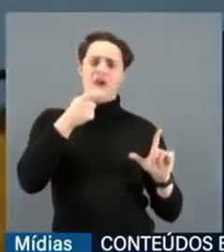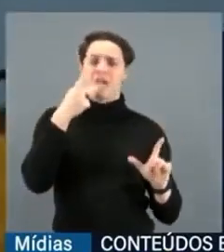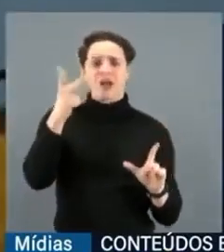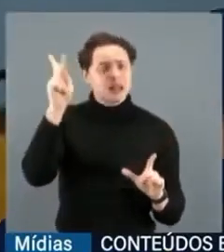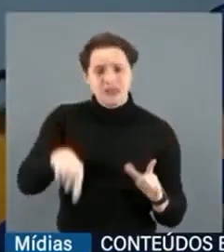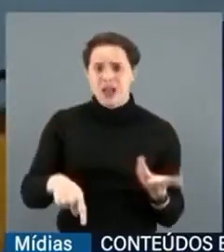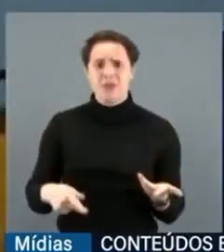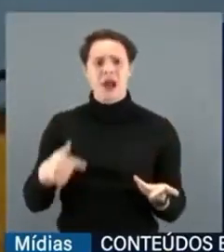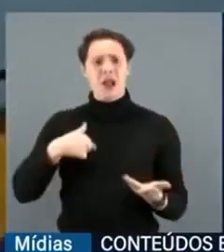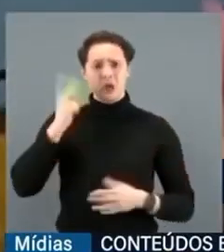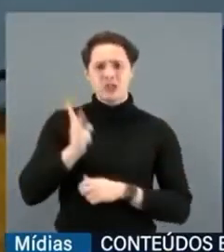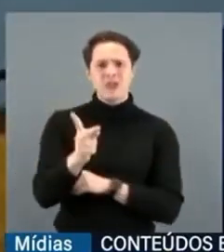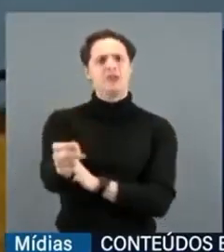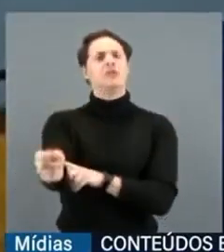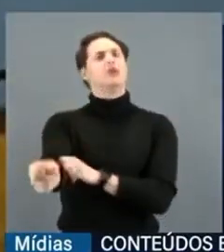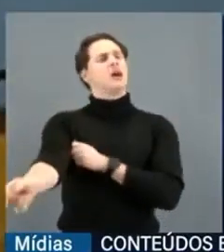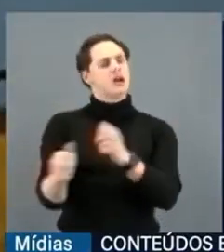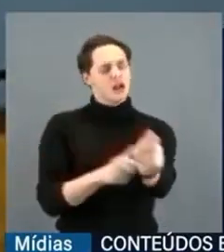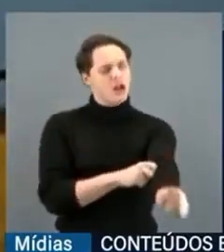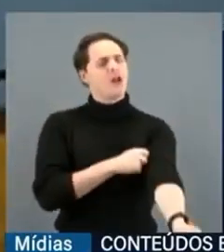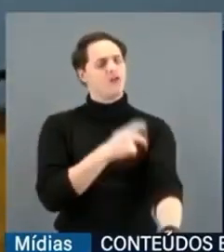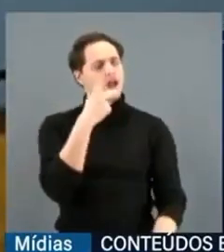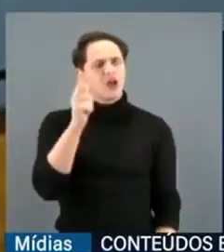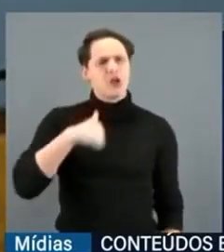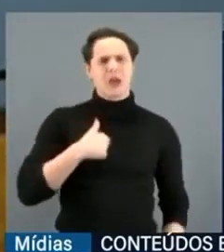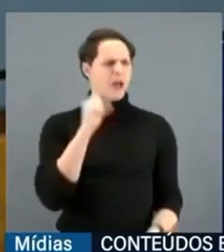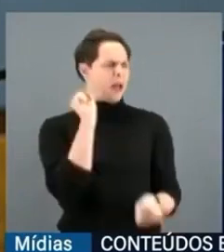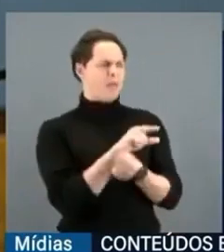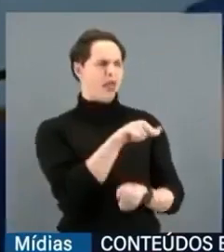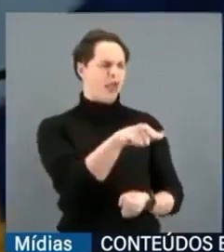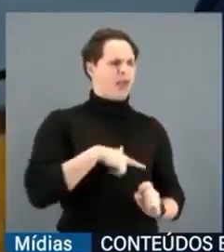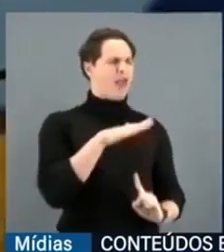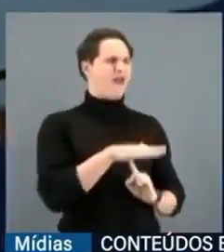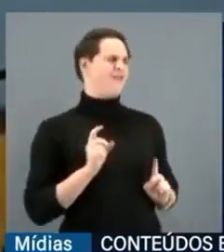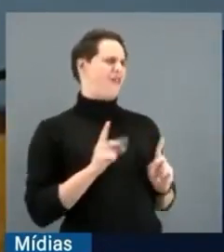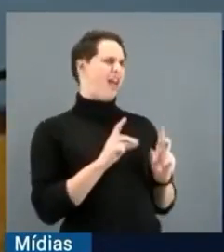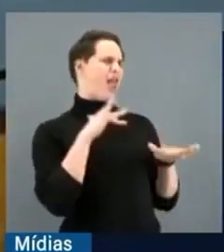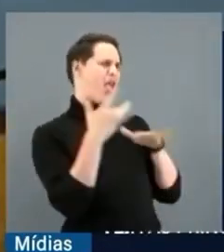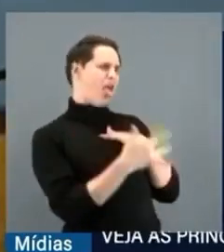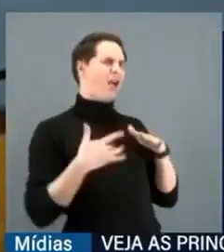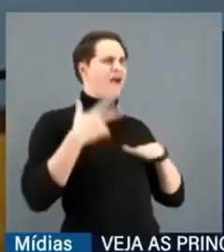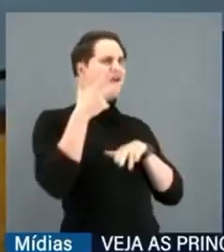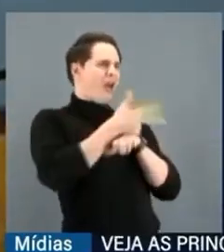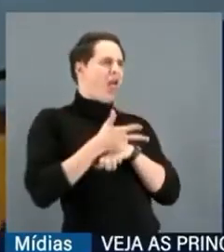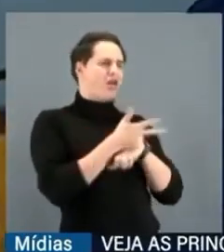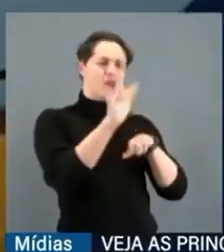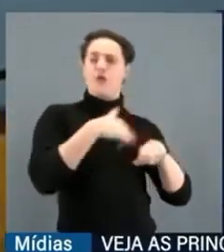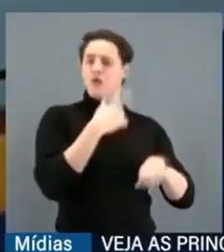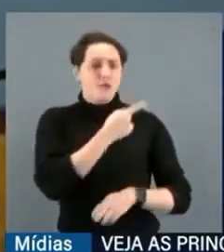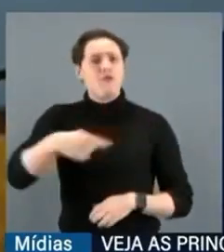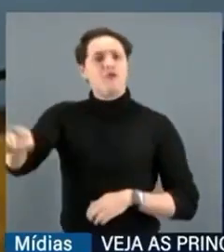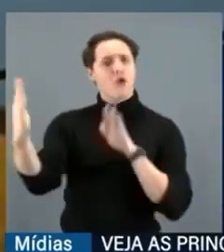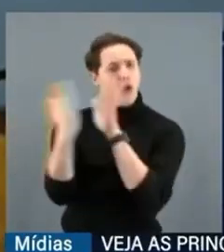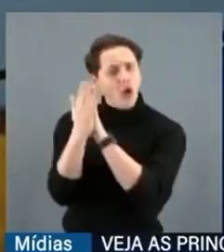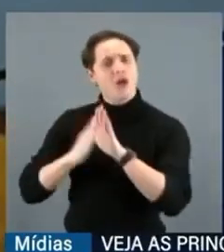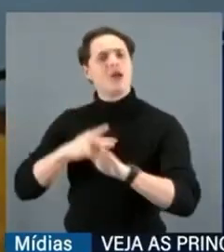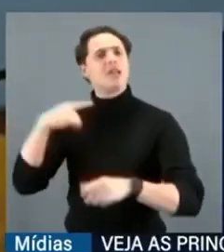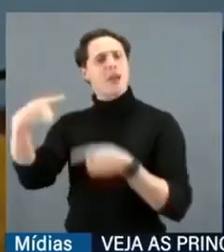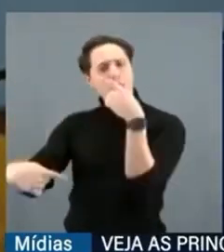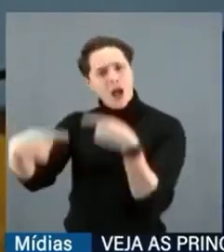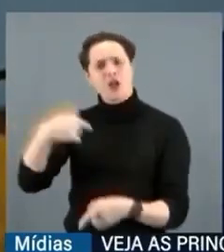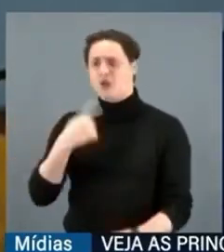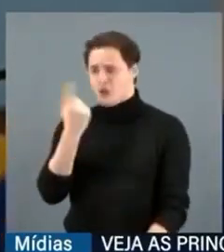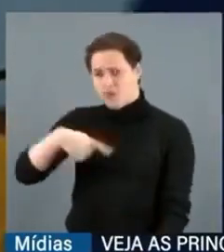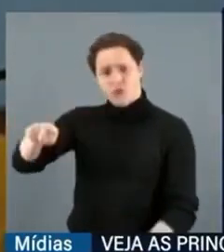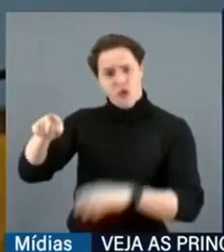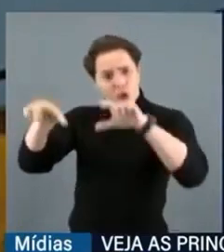desses que tive que pegar e falar: sabe uma coisa? Eu vou parar de fazer vídeo nas redes sociais e eu vou para o debate. Eu vou ter que ir para o campo. E